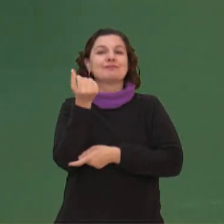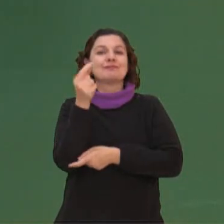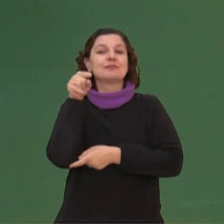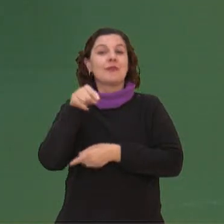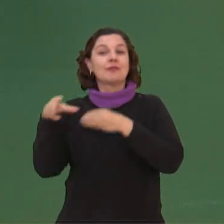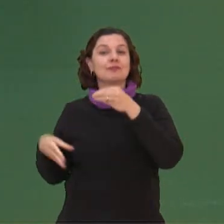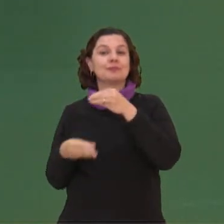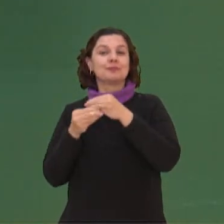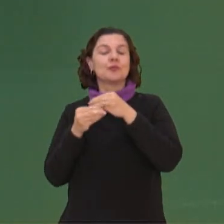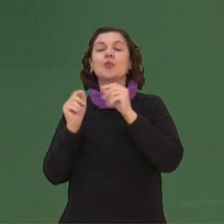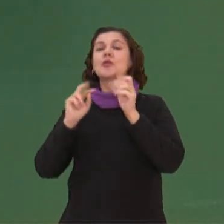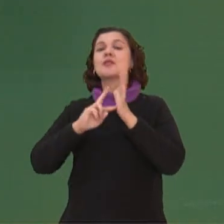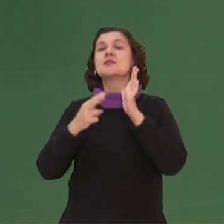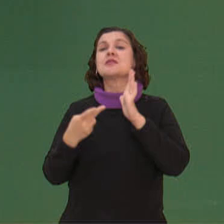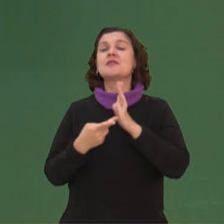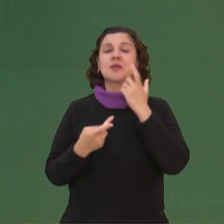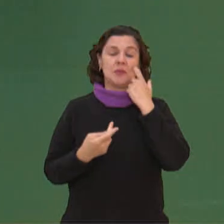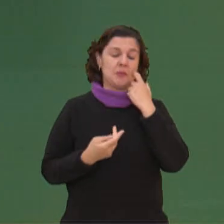que significa isso?